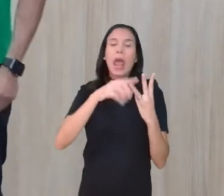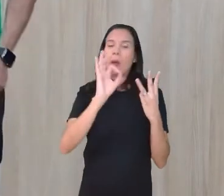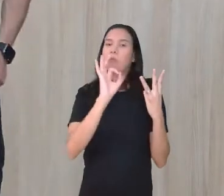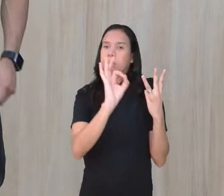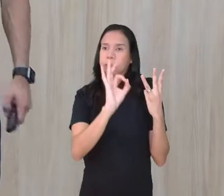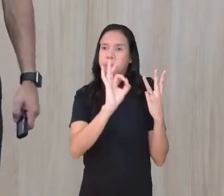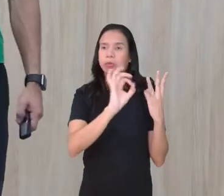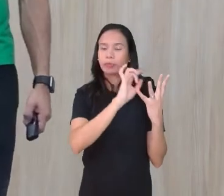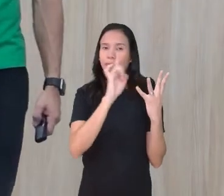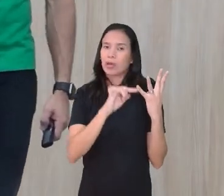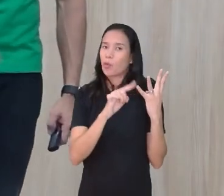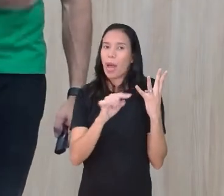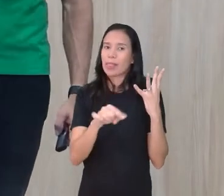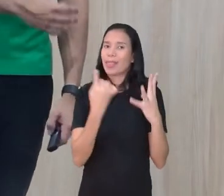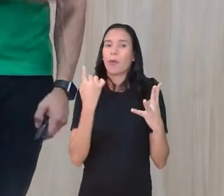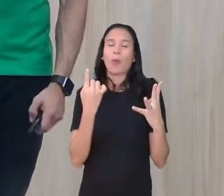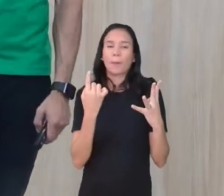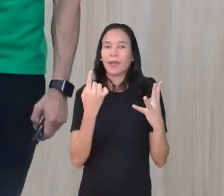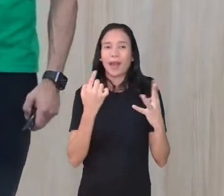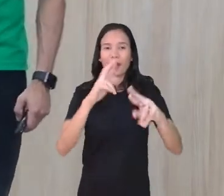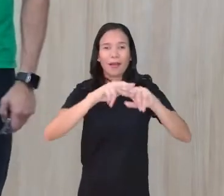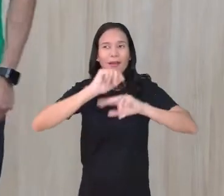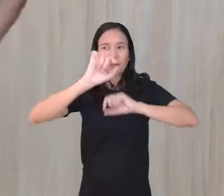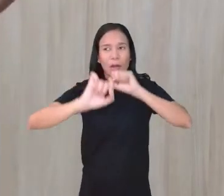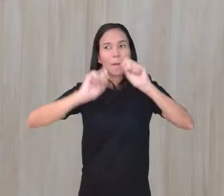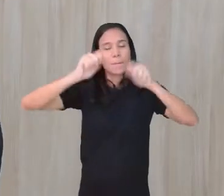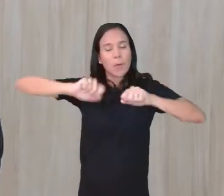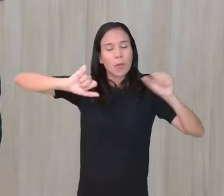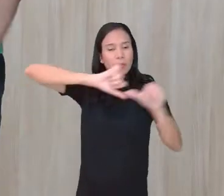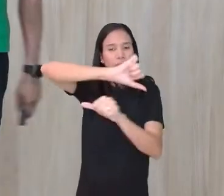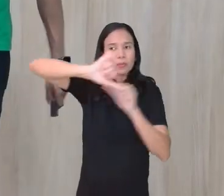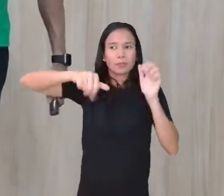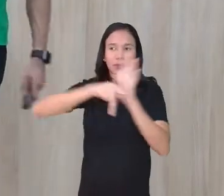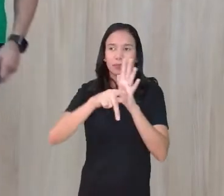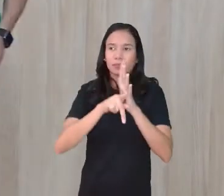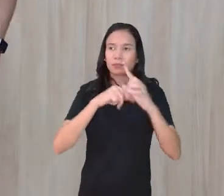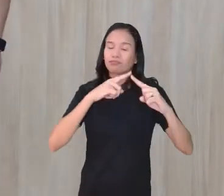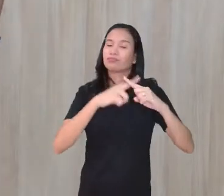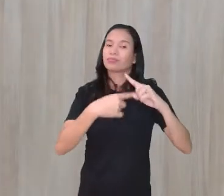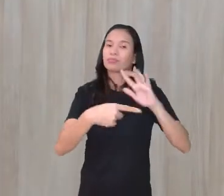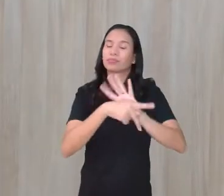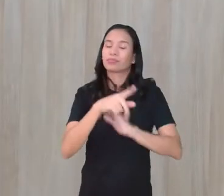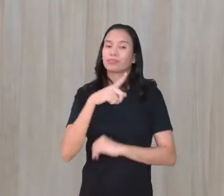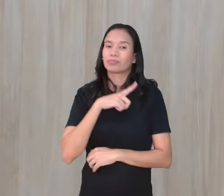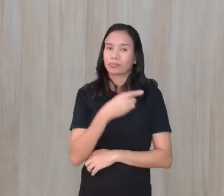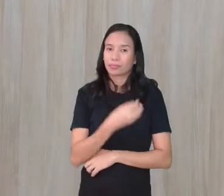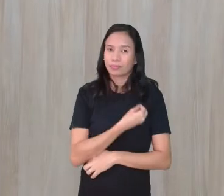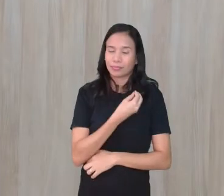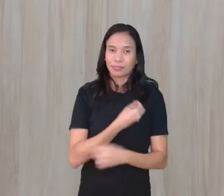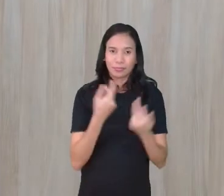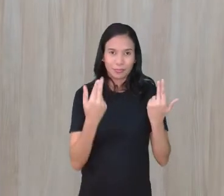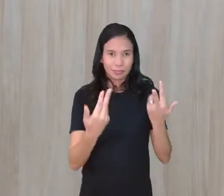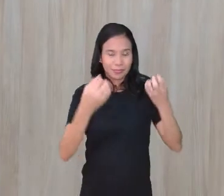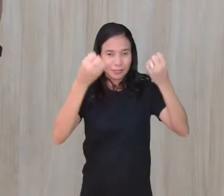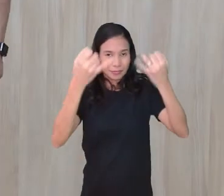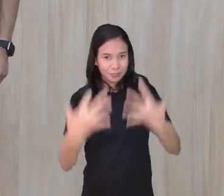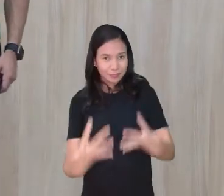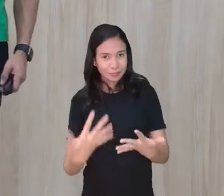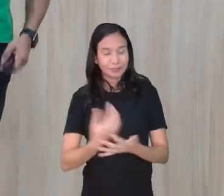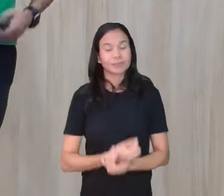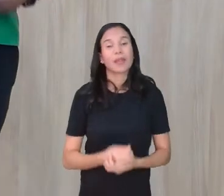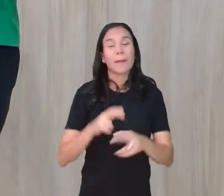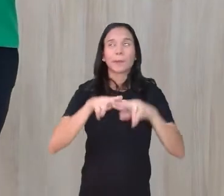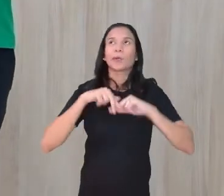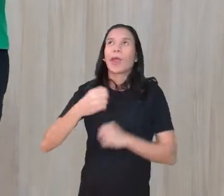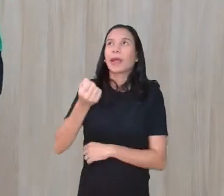múltiplos, certo? Porque eu posso transformar aí em uma multiplicação, como eu falei para você, certo? Então,